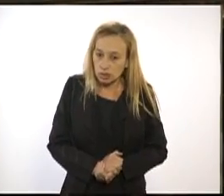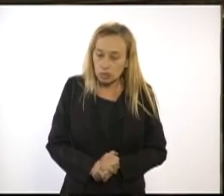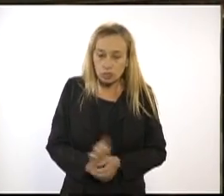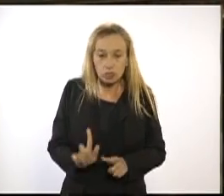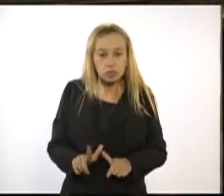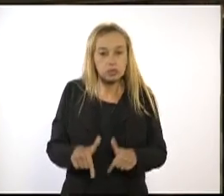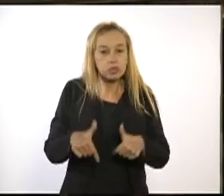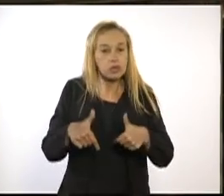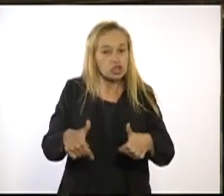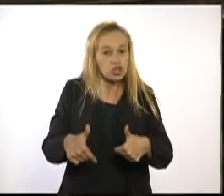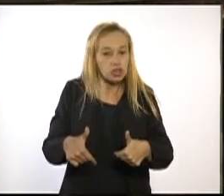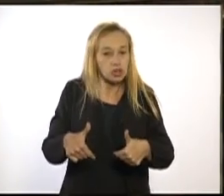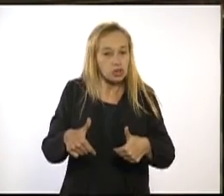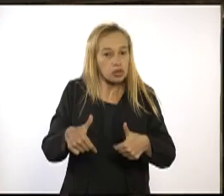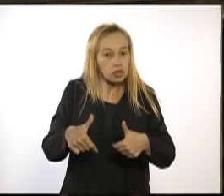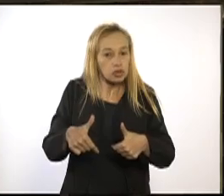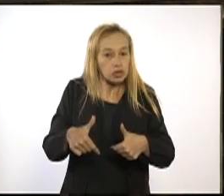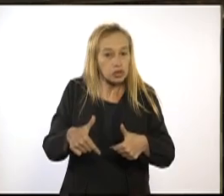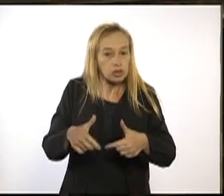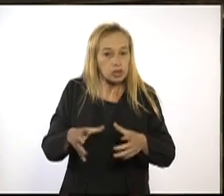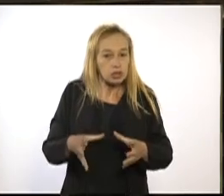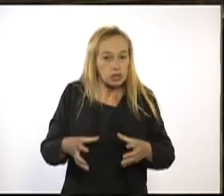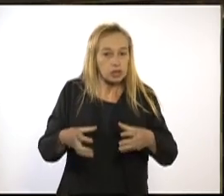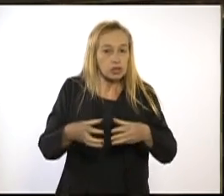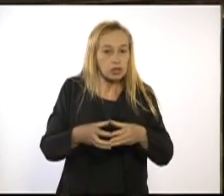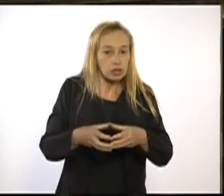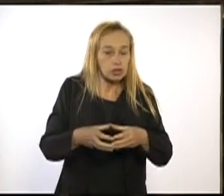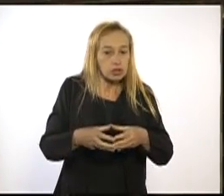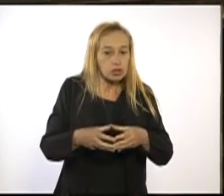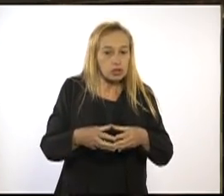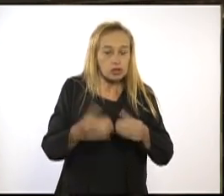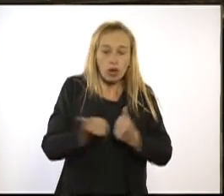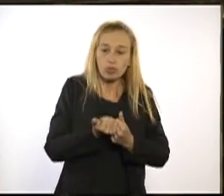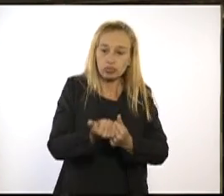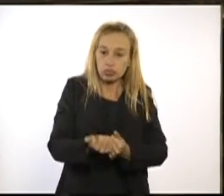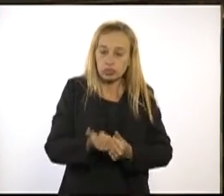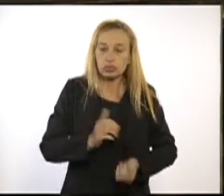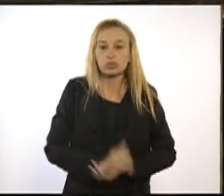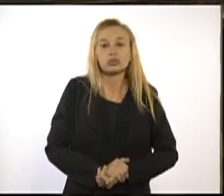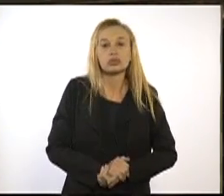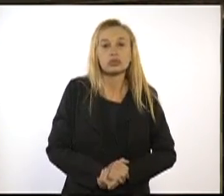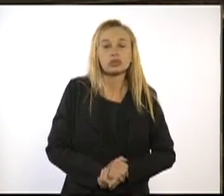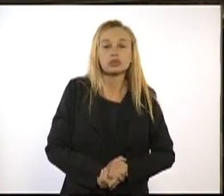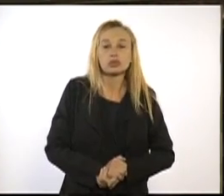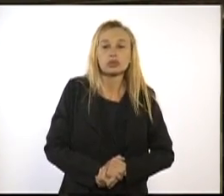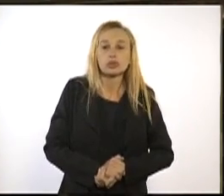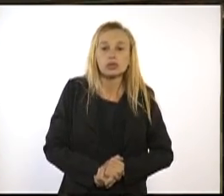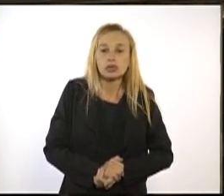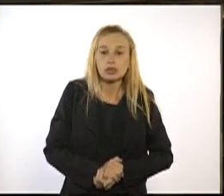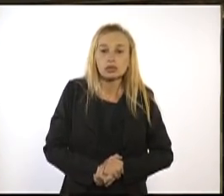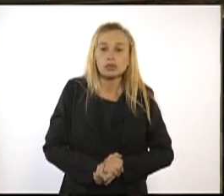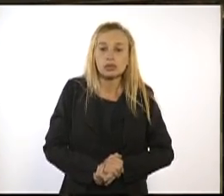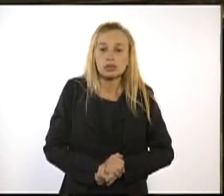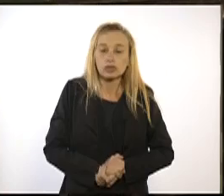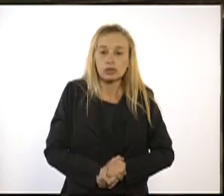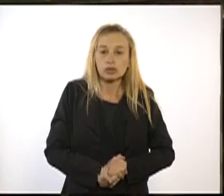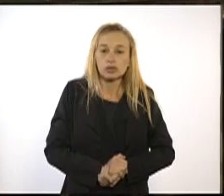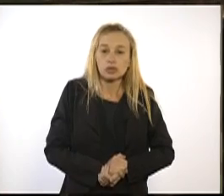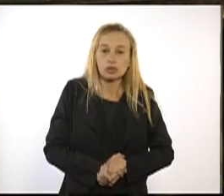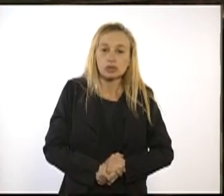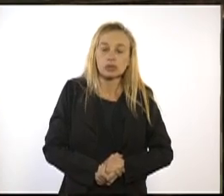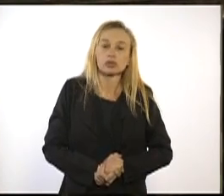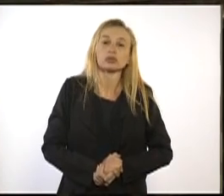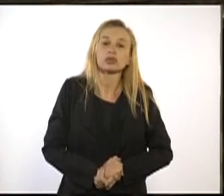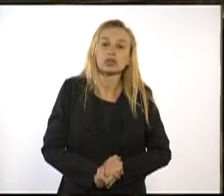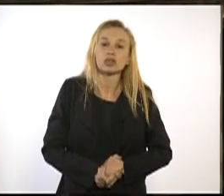ação coordenada de uma rede de acolhida, porque há um desmonte do abrigamento, há